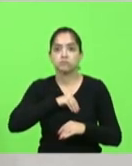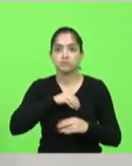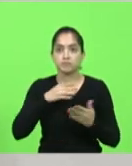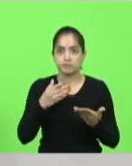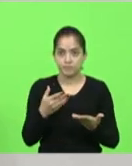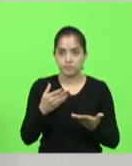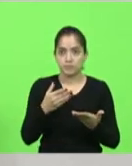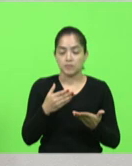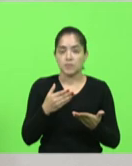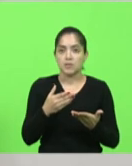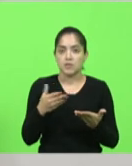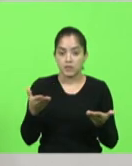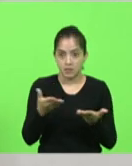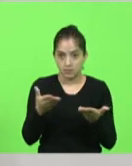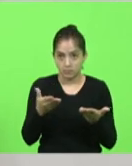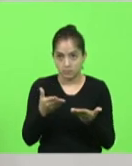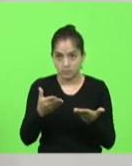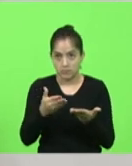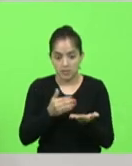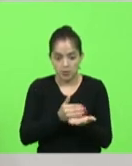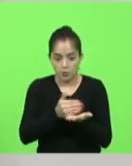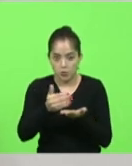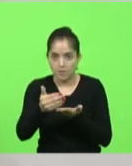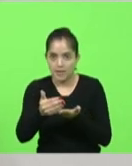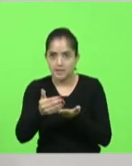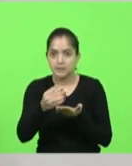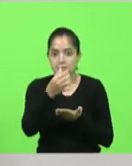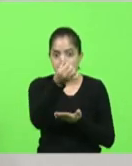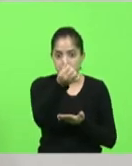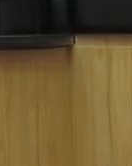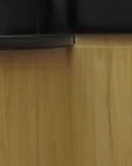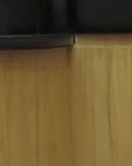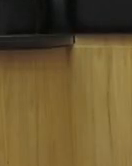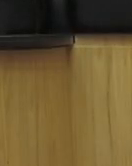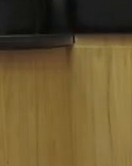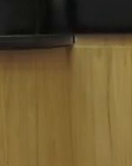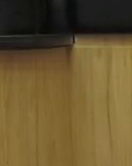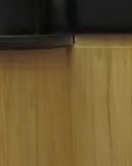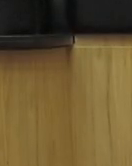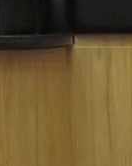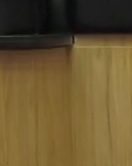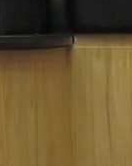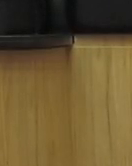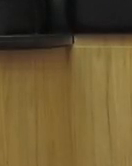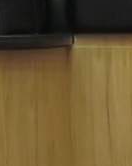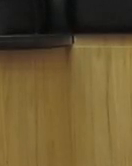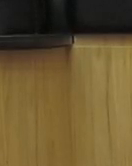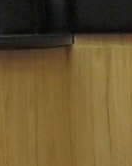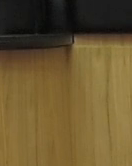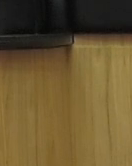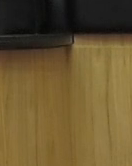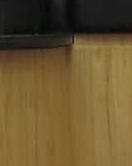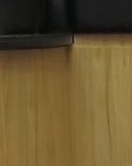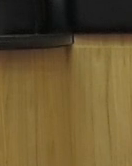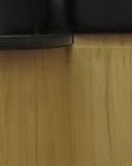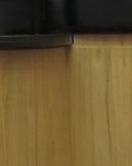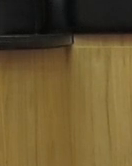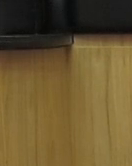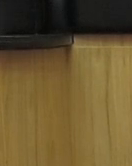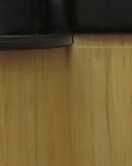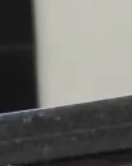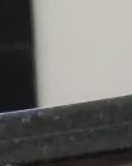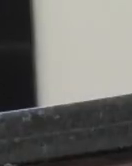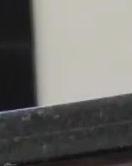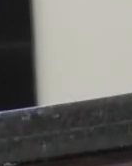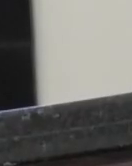que ingressa em qualquer das Polícias e 6 mil reais o deputado Silvio dreveck também falou sobre a reforma